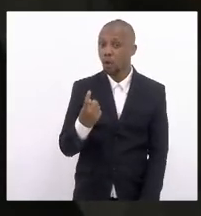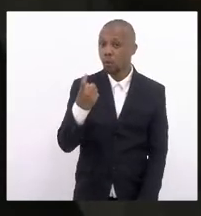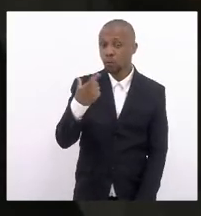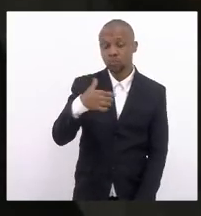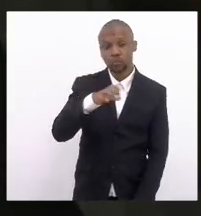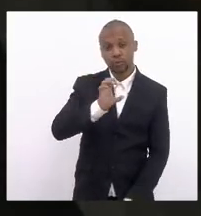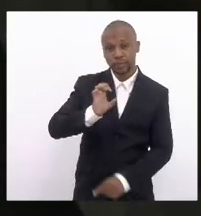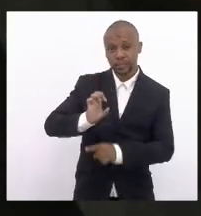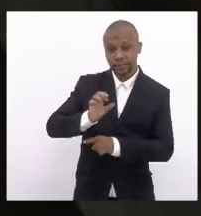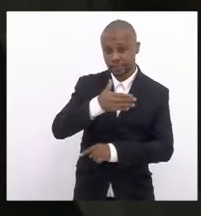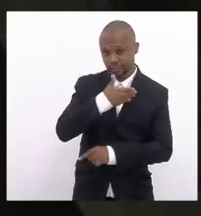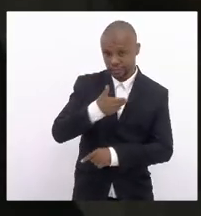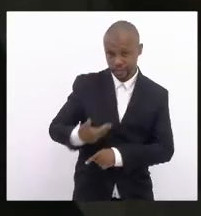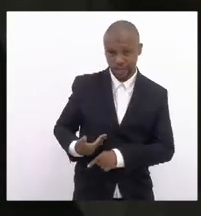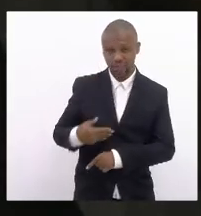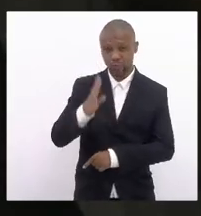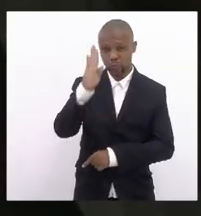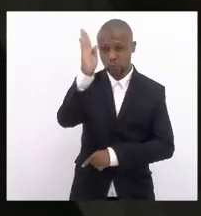da Federação Brasileira